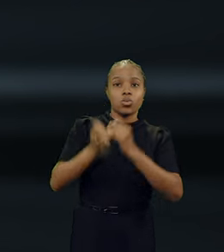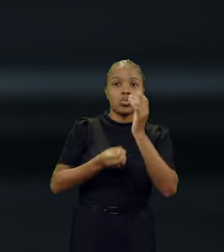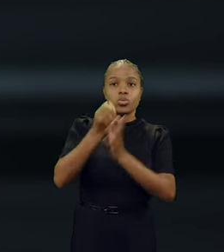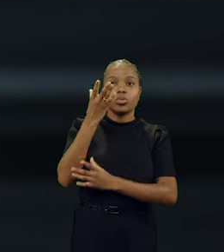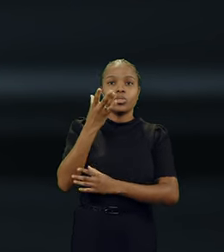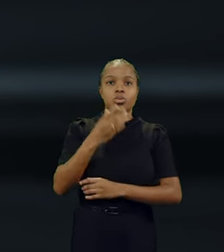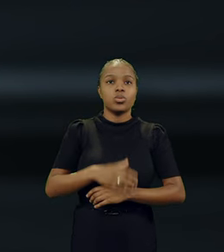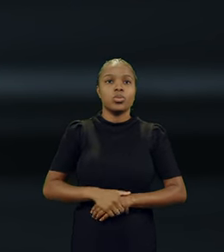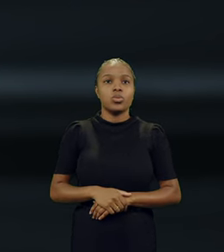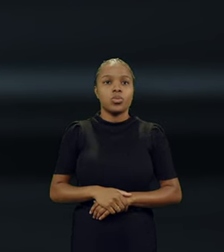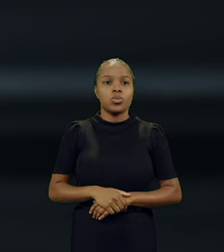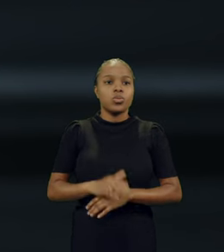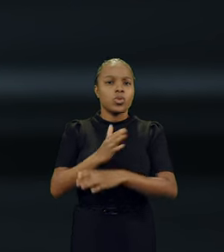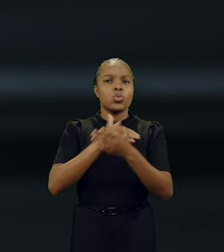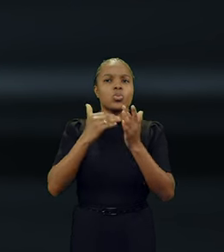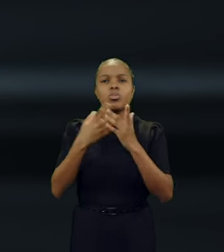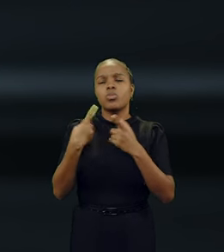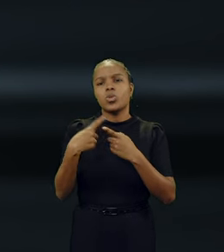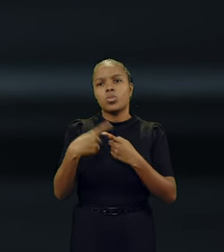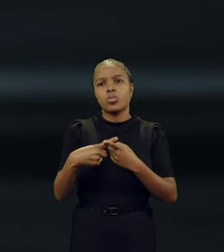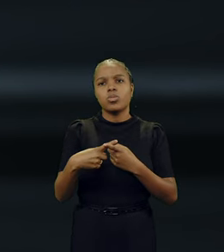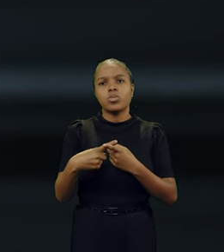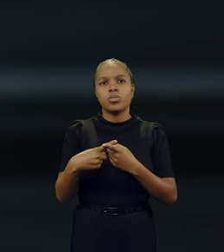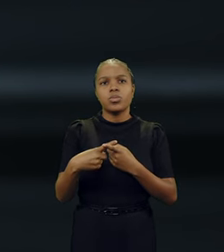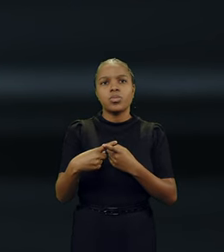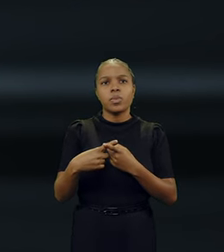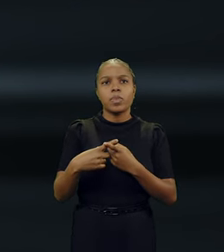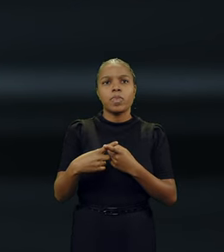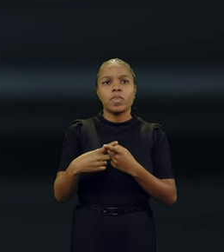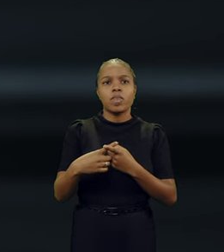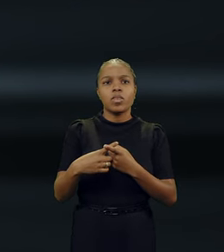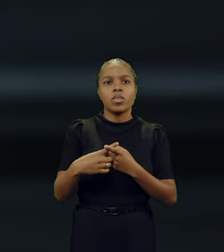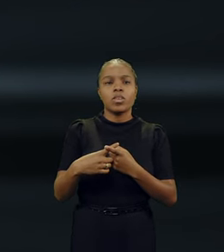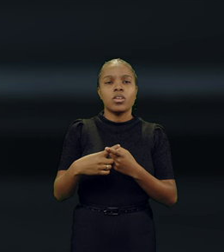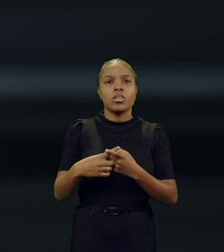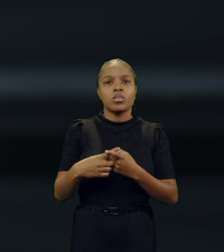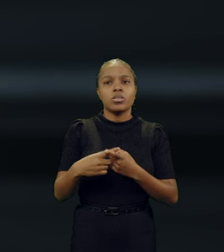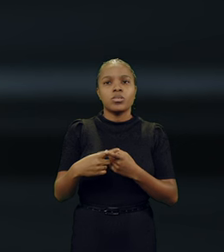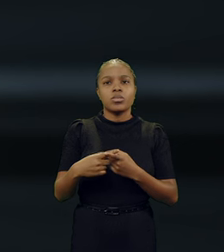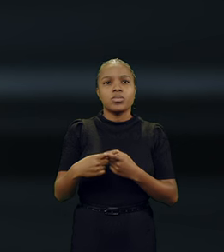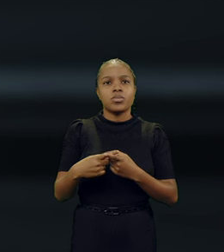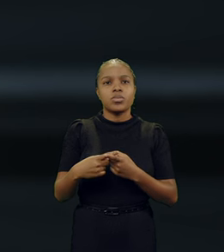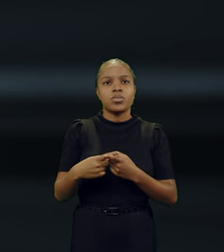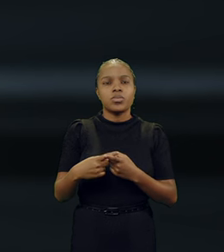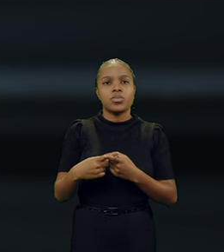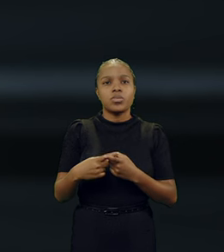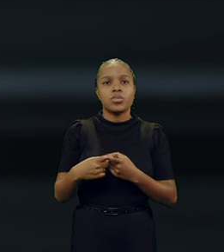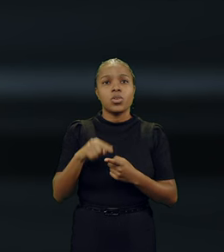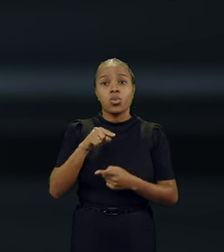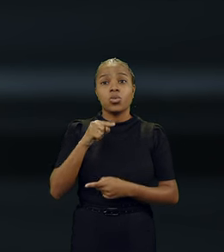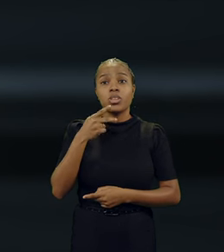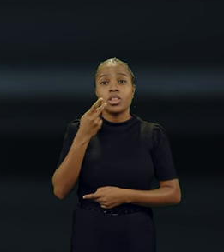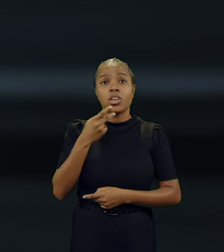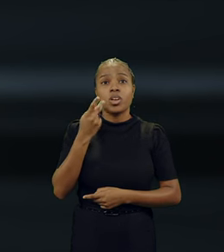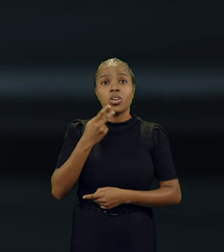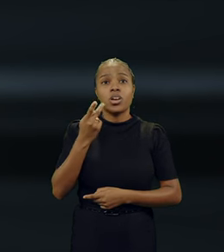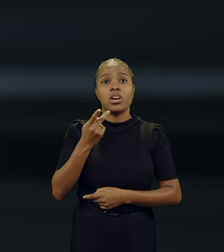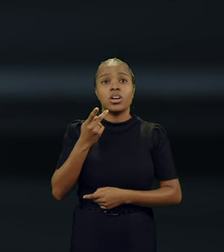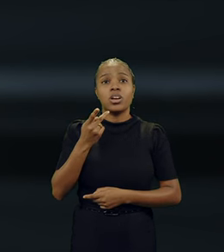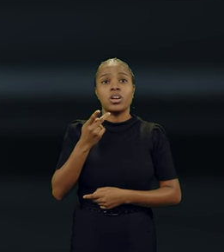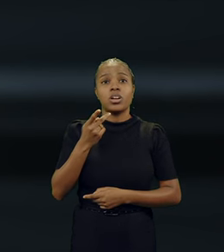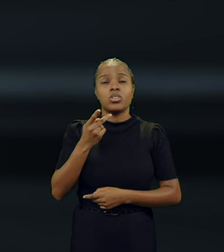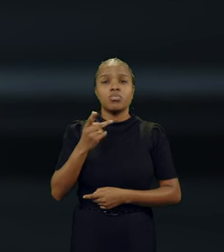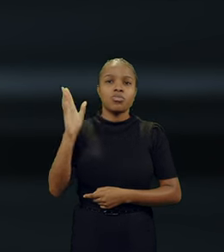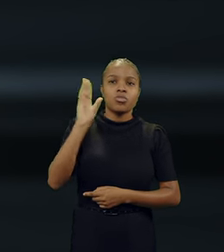Tudo porque, pergunta lá no meio, Vocês que estão falando tanto em